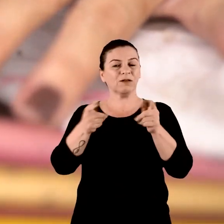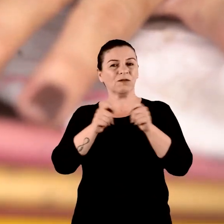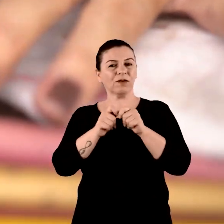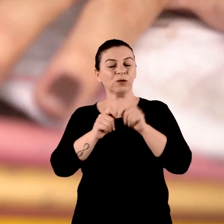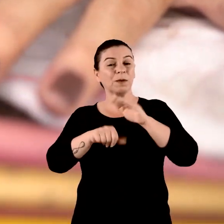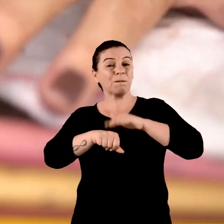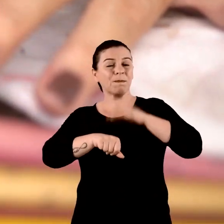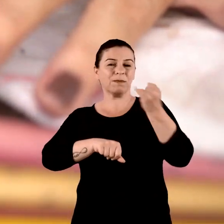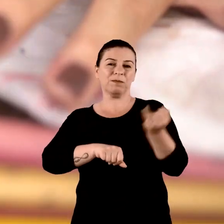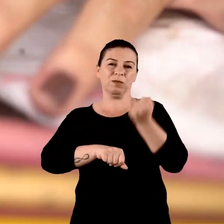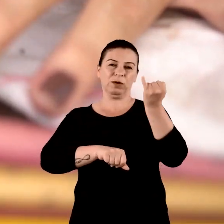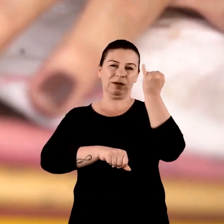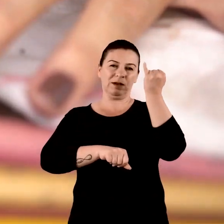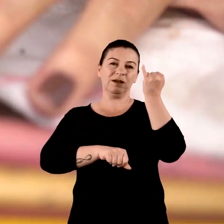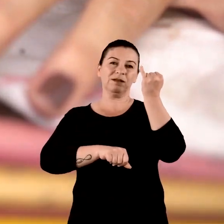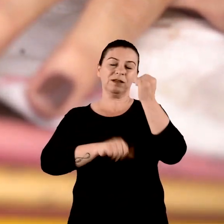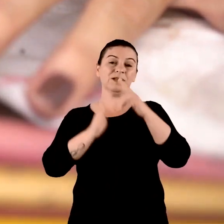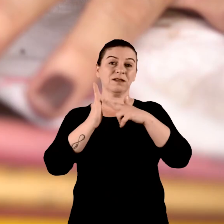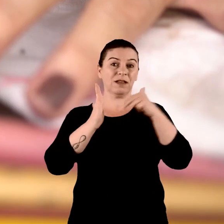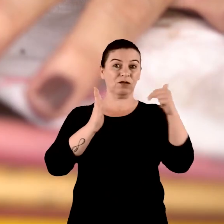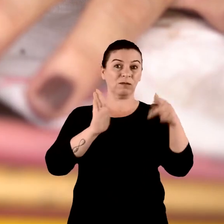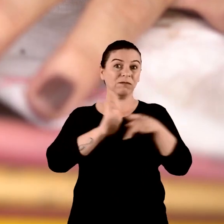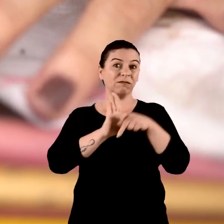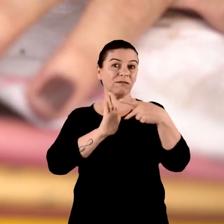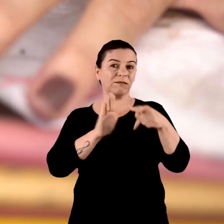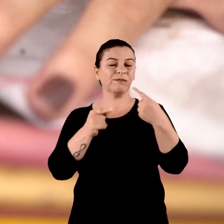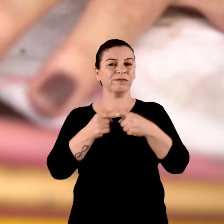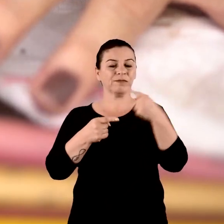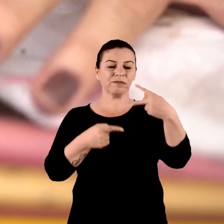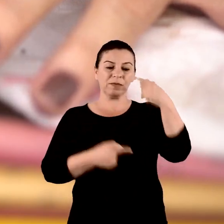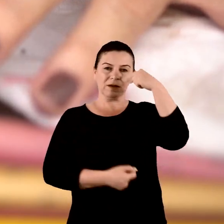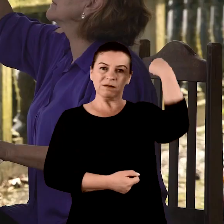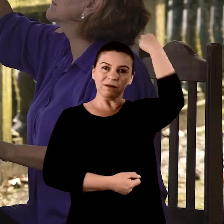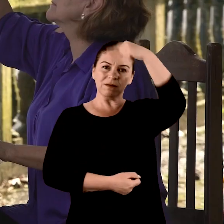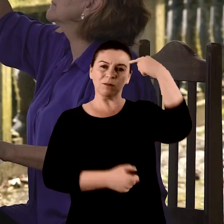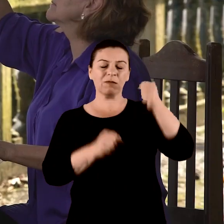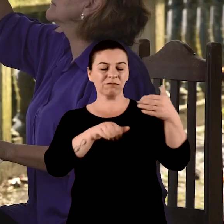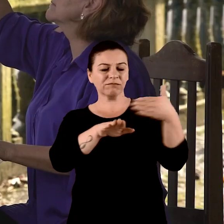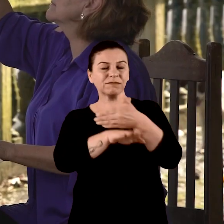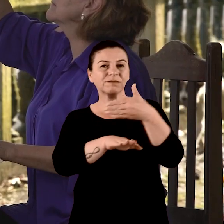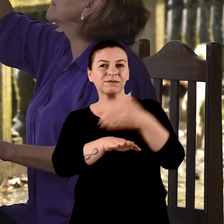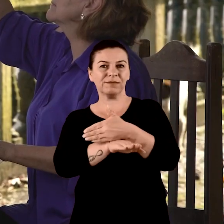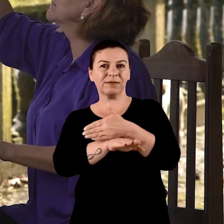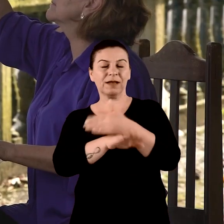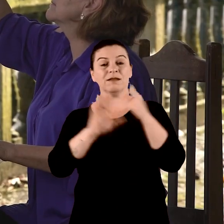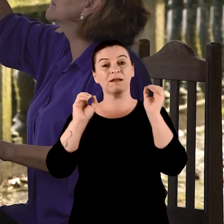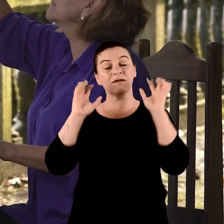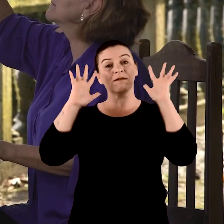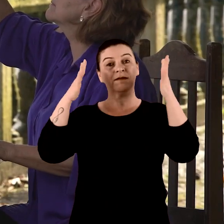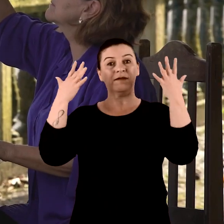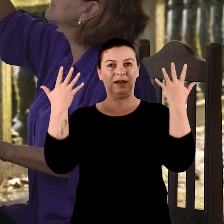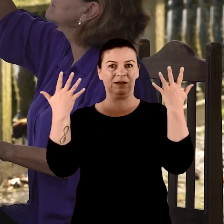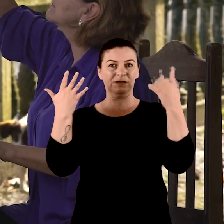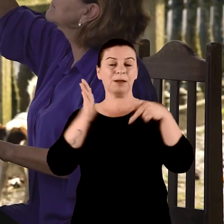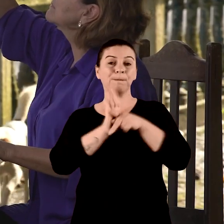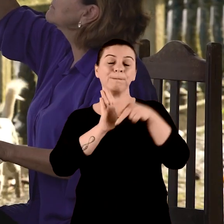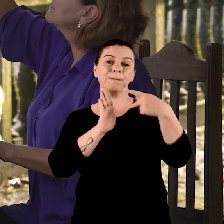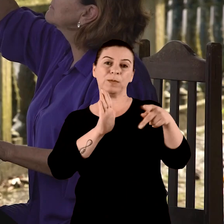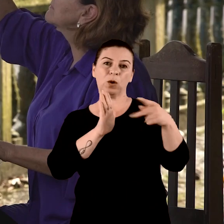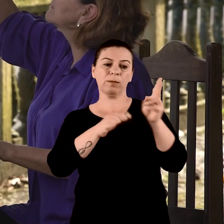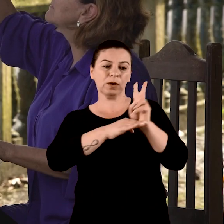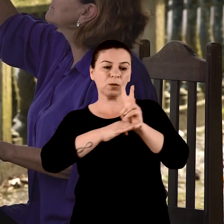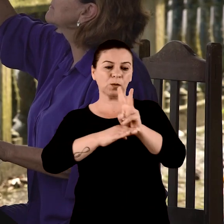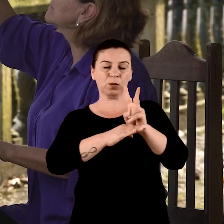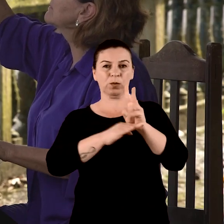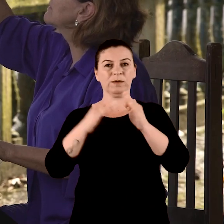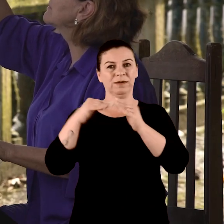Aí eu faço aquilo que é mais importante, esteticamente falando, para que esse santo possa participar, vamos supor, da festa do